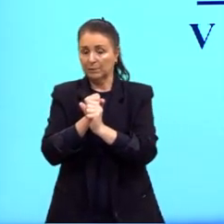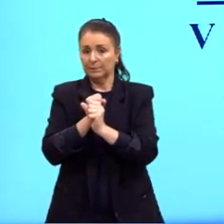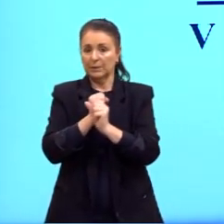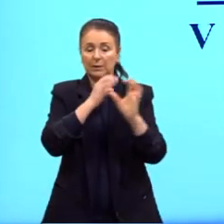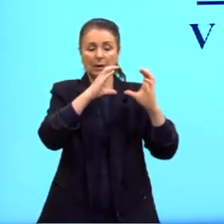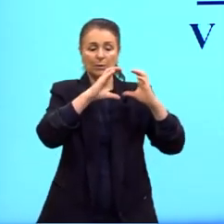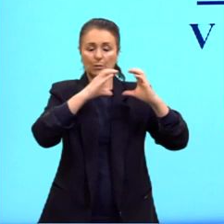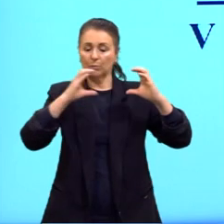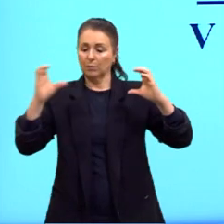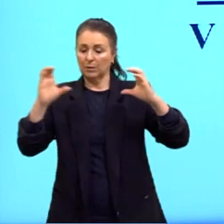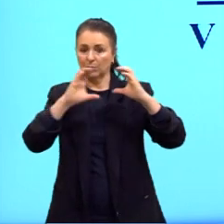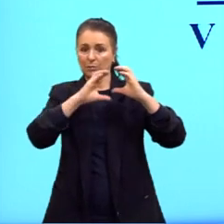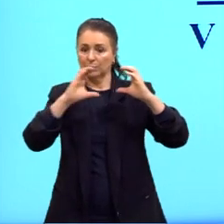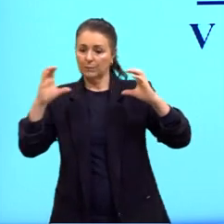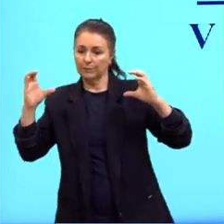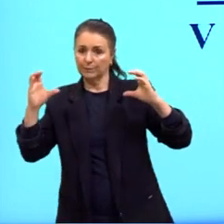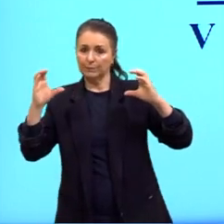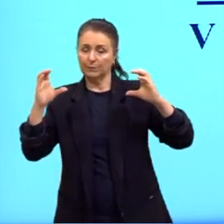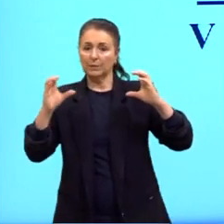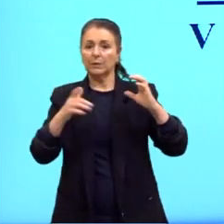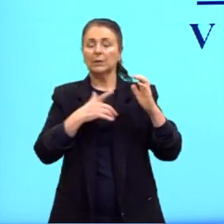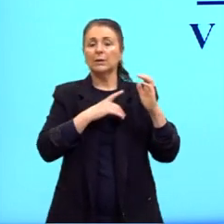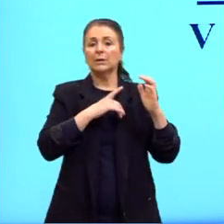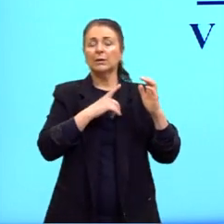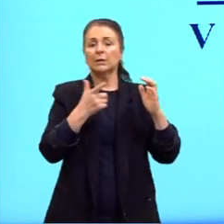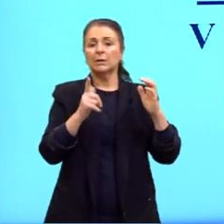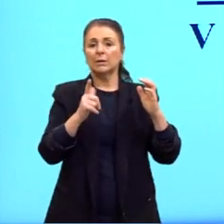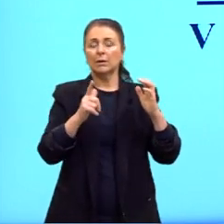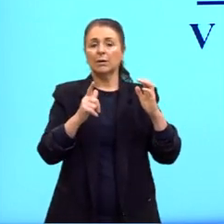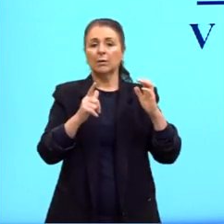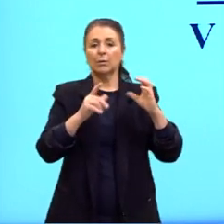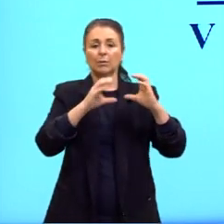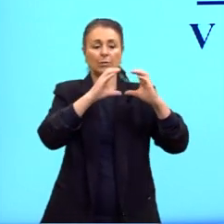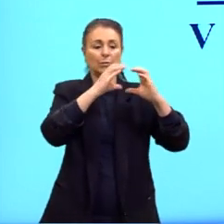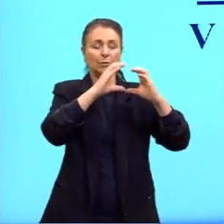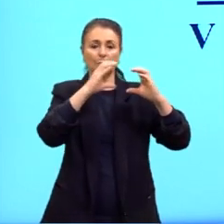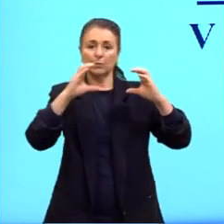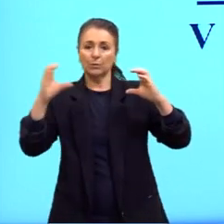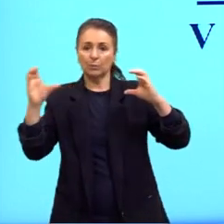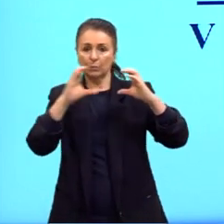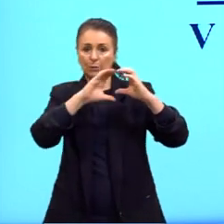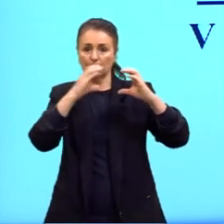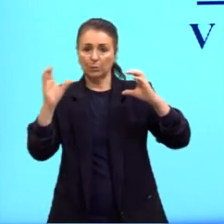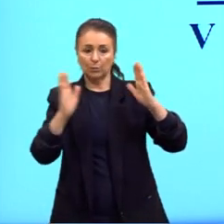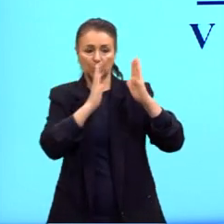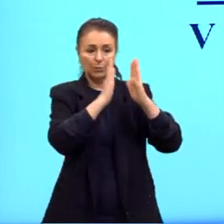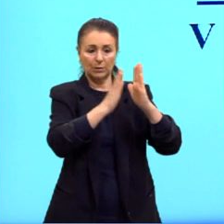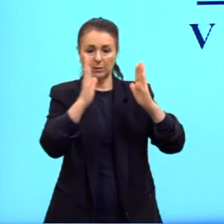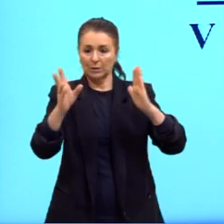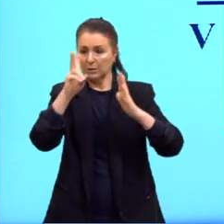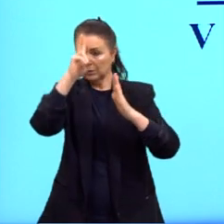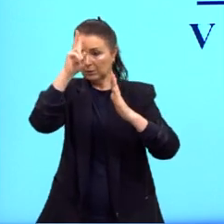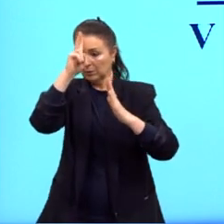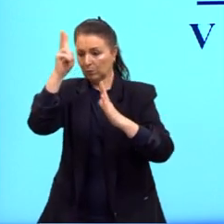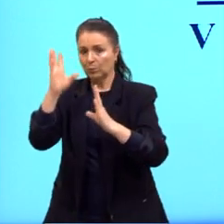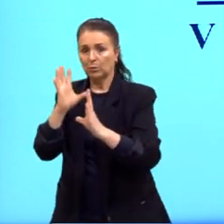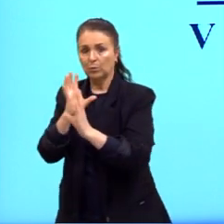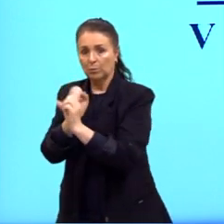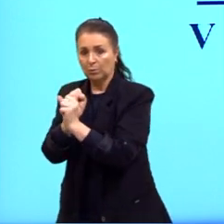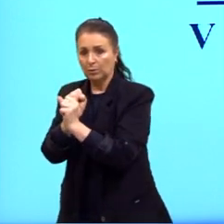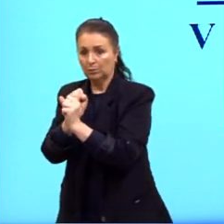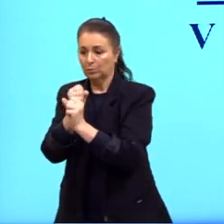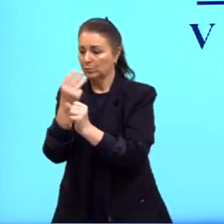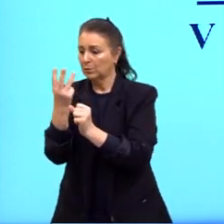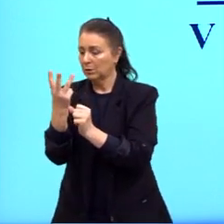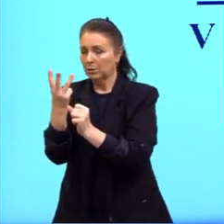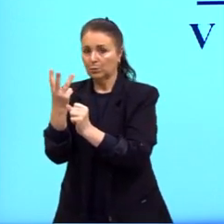correntes Num circuito então insere atenção nela vai Se somar dos três ou mais